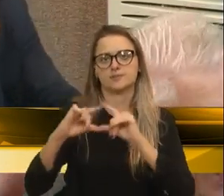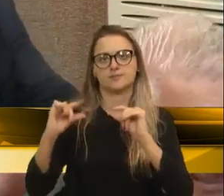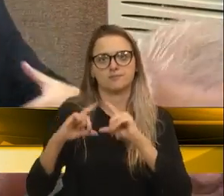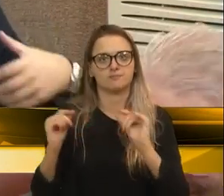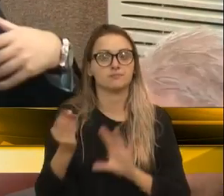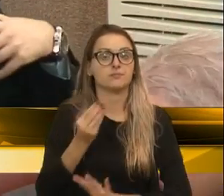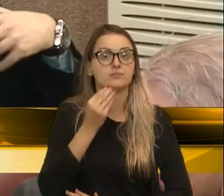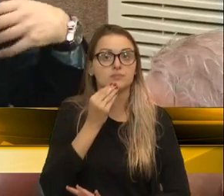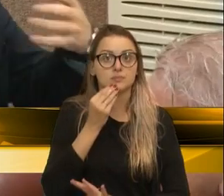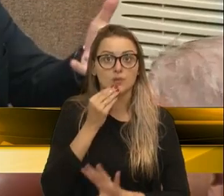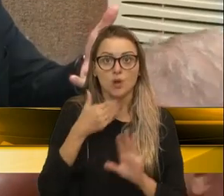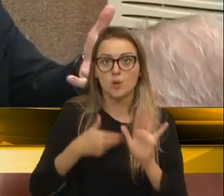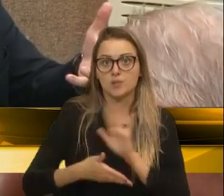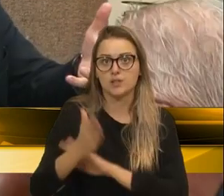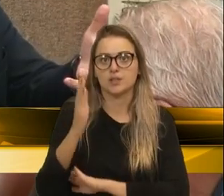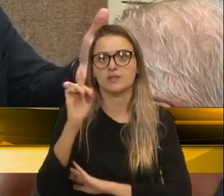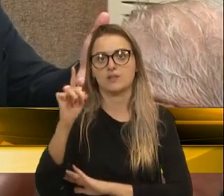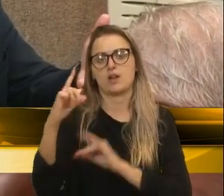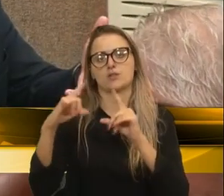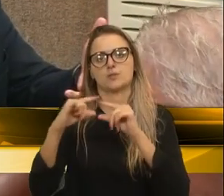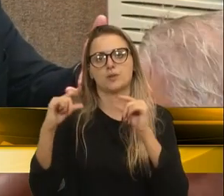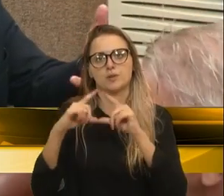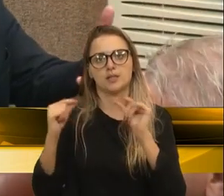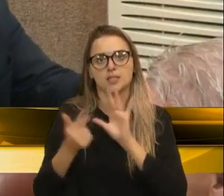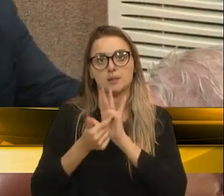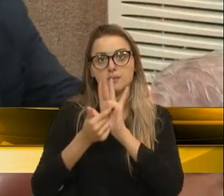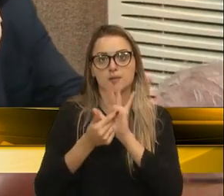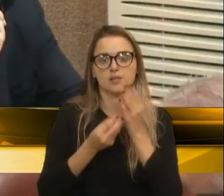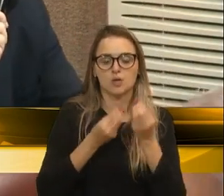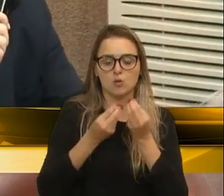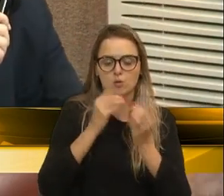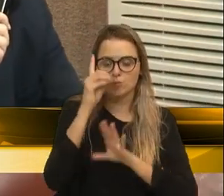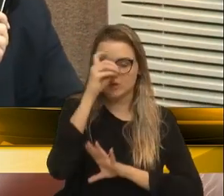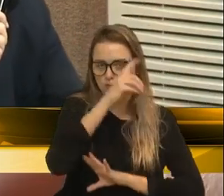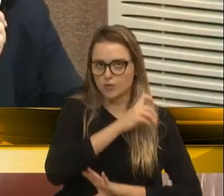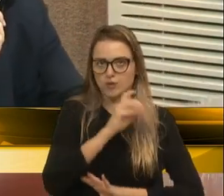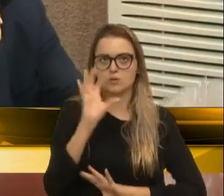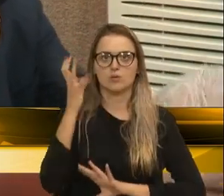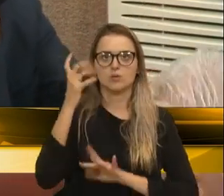óbvio que tu vai a Brasília mostrar a dificuldade por que passa o Hospital